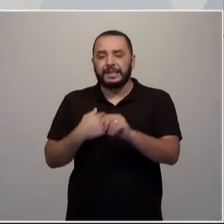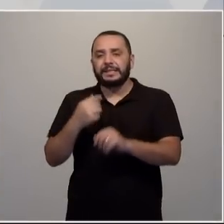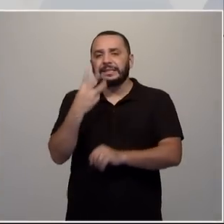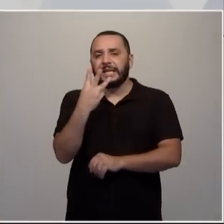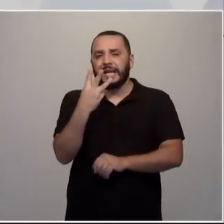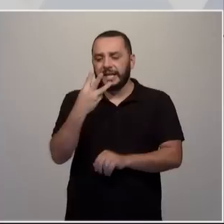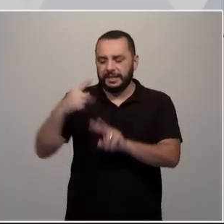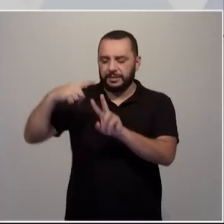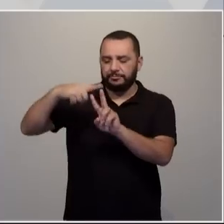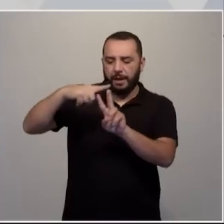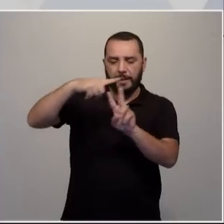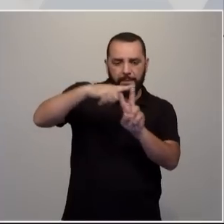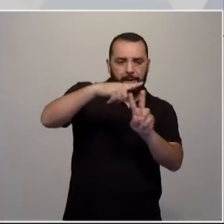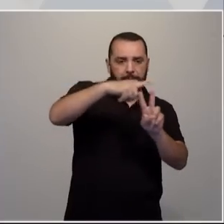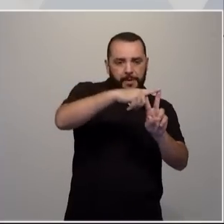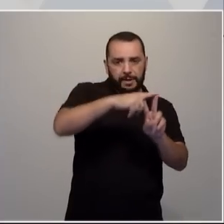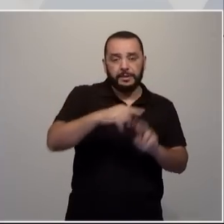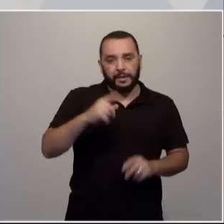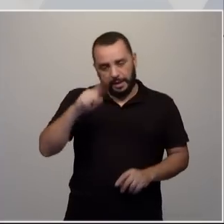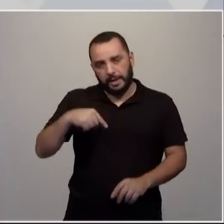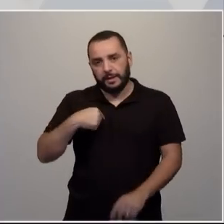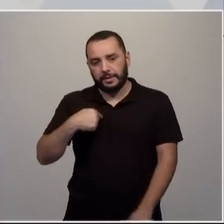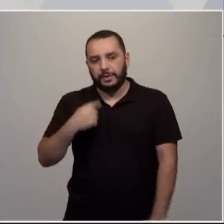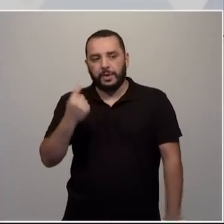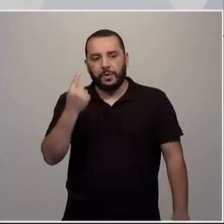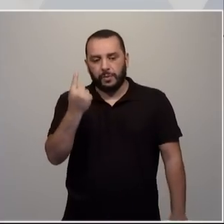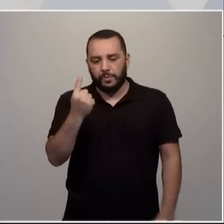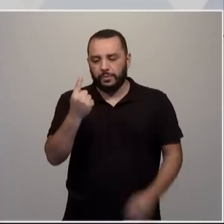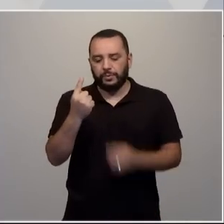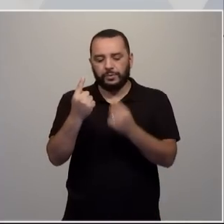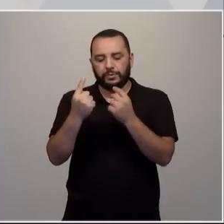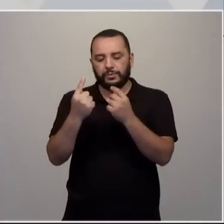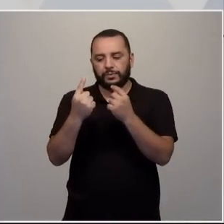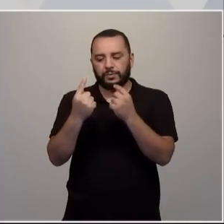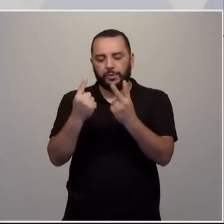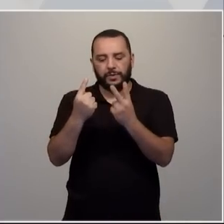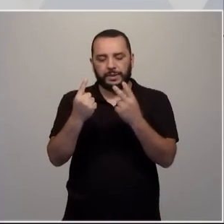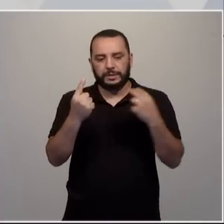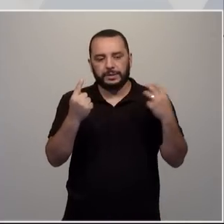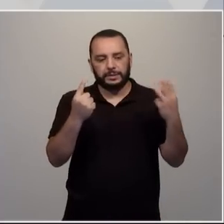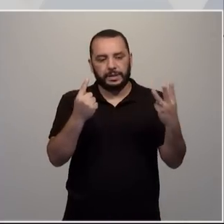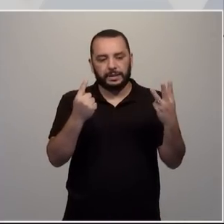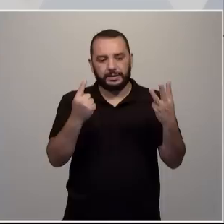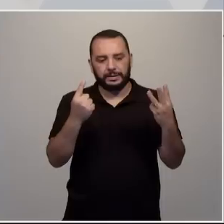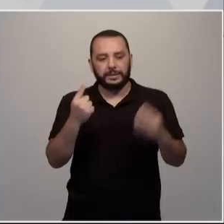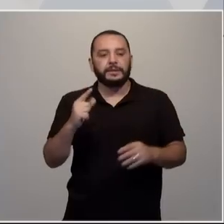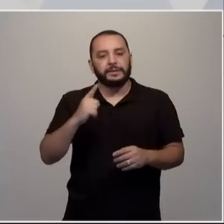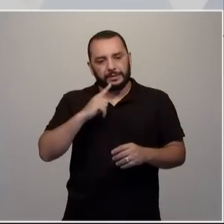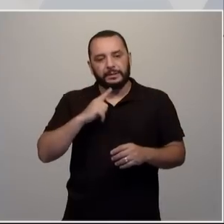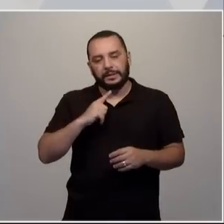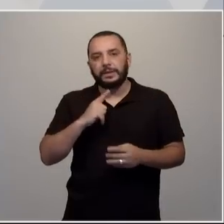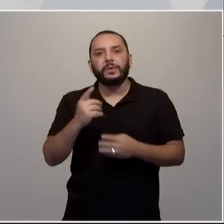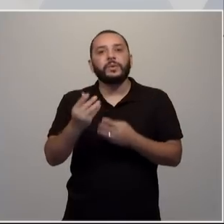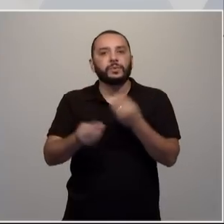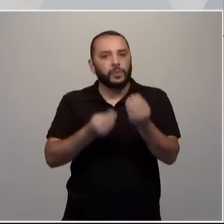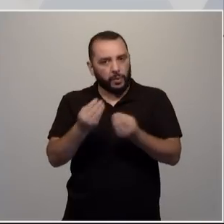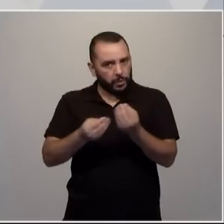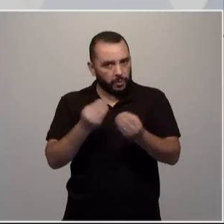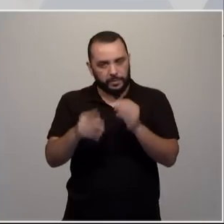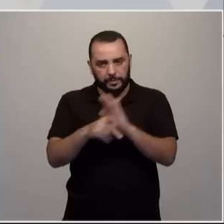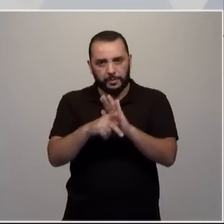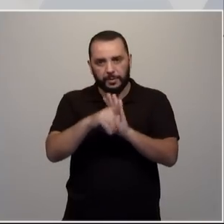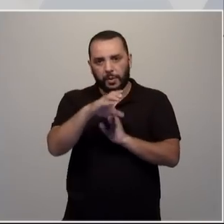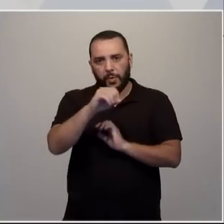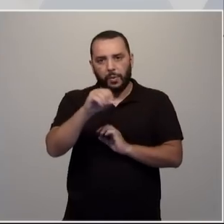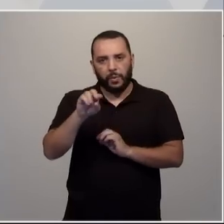totalmente fornecido, 1, 2, 3. O outro vetor também eu dou todas as coordenadas, menos 1,